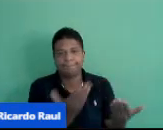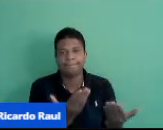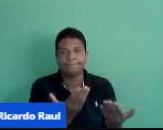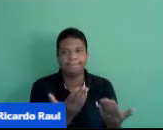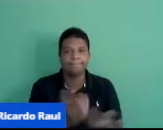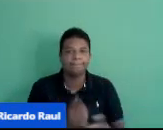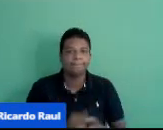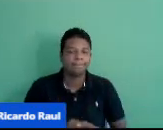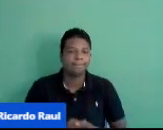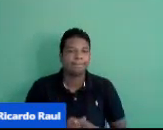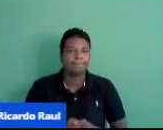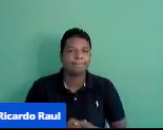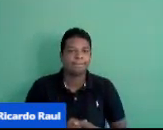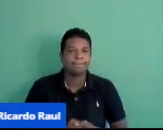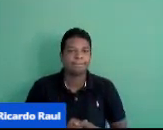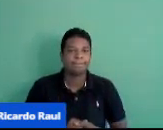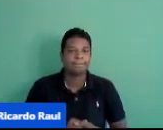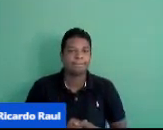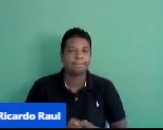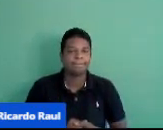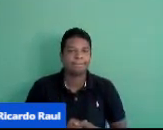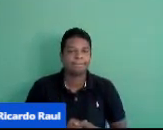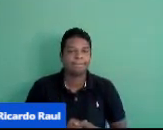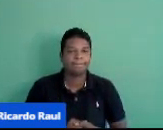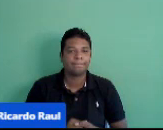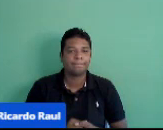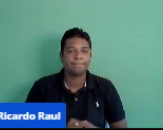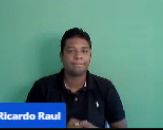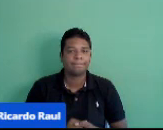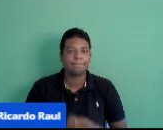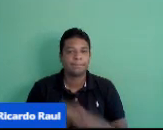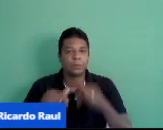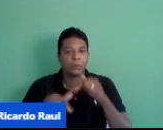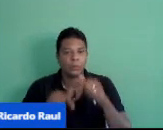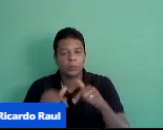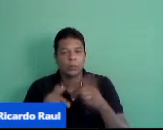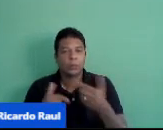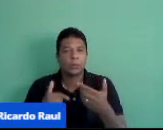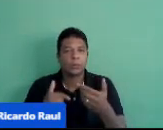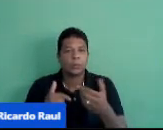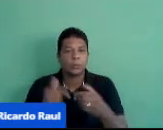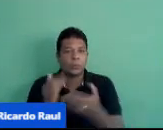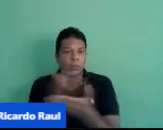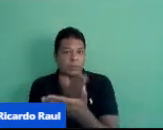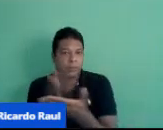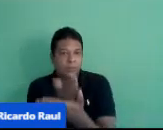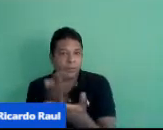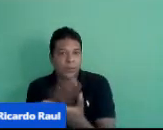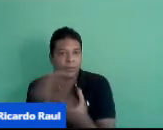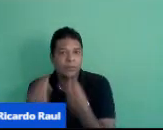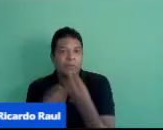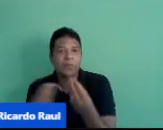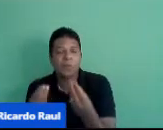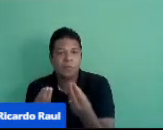esse livro, né, para poder estar tirando a dúvida, para dar um suporte ao aluno.